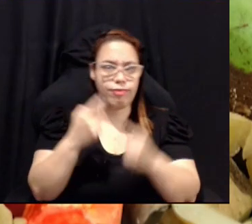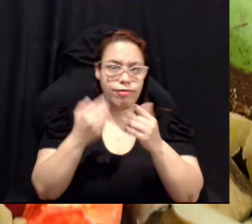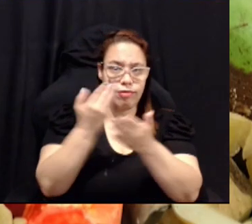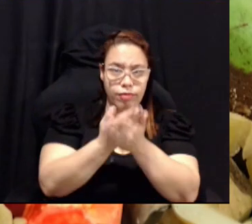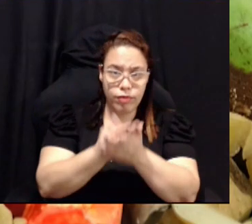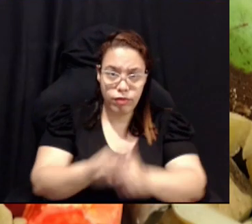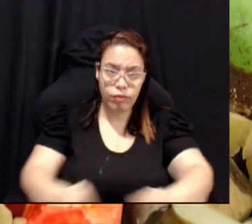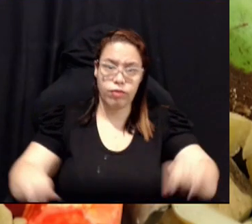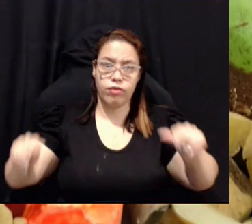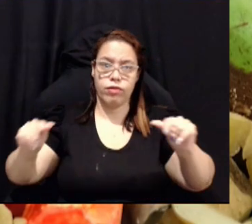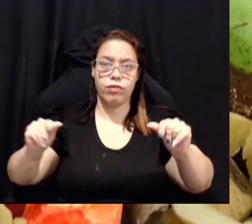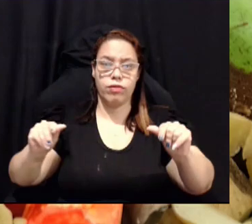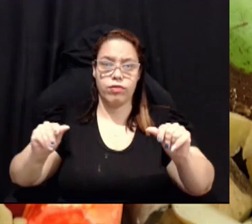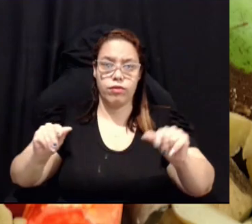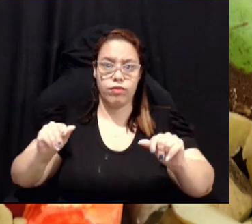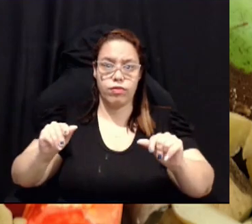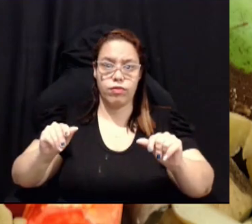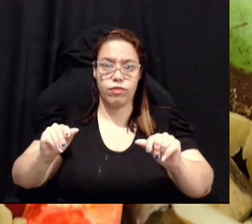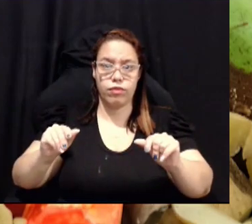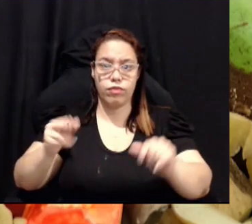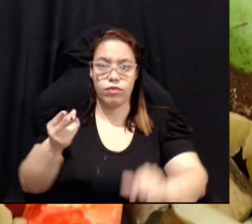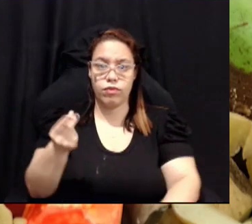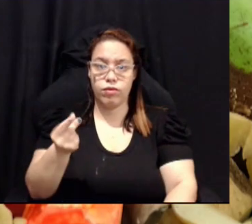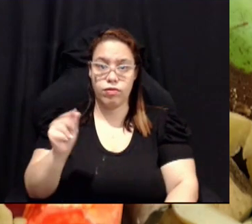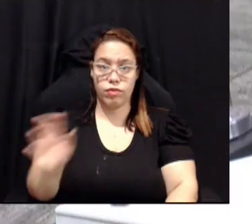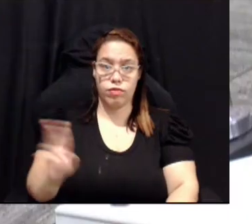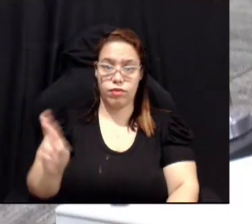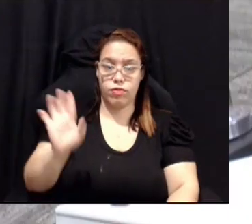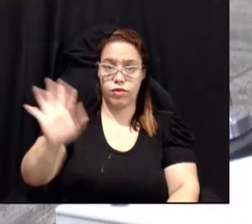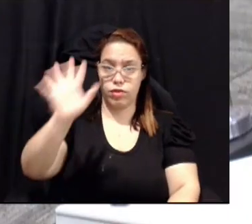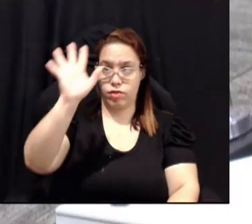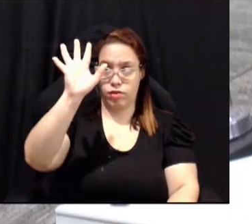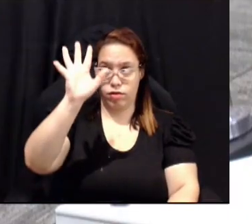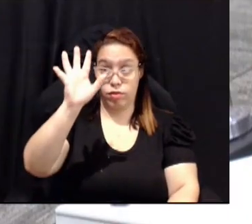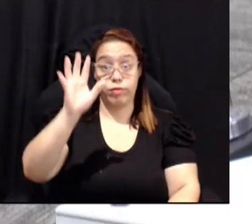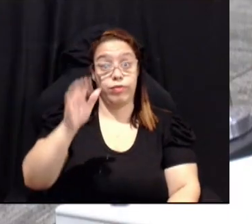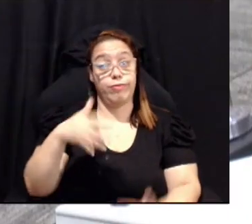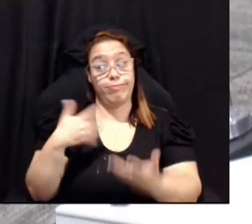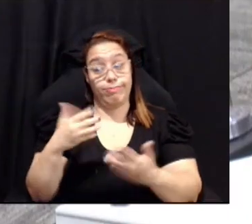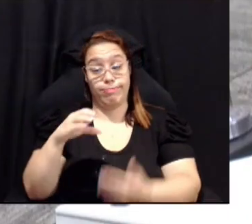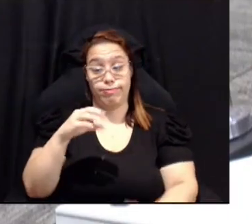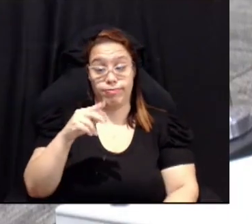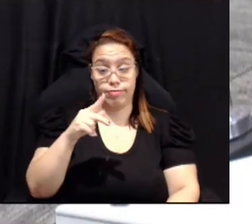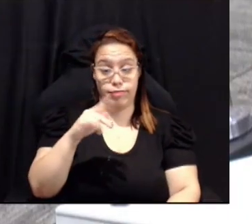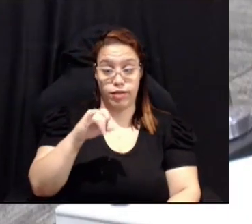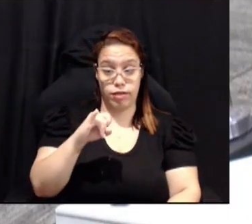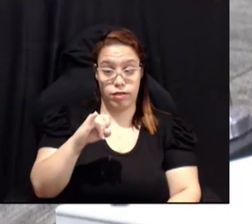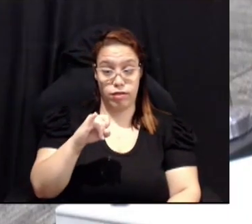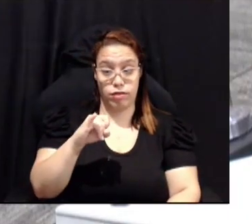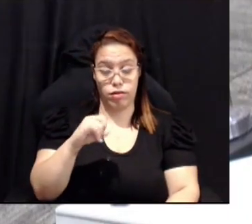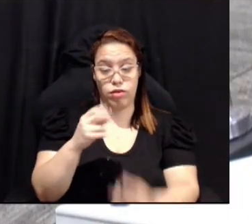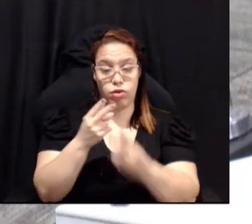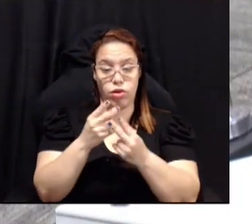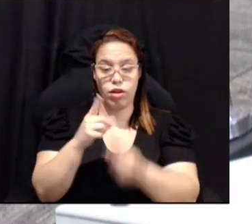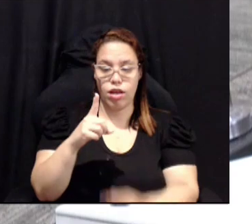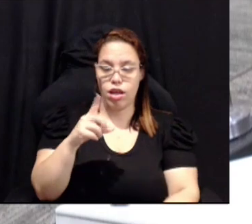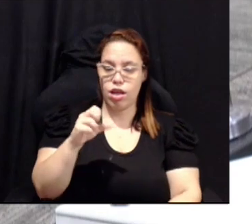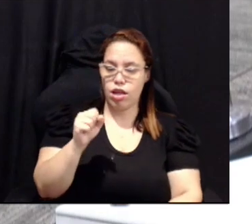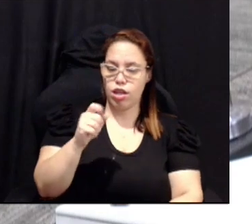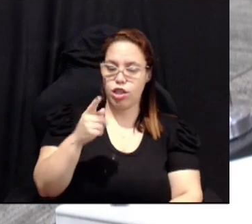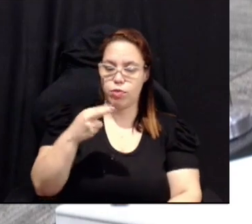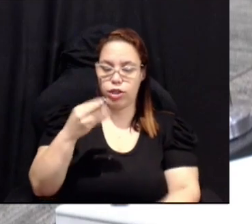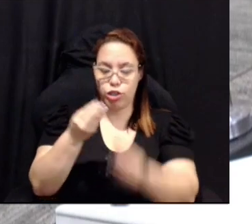alimentos para manter os preços altos no mercado nacional. A CPI, né, do desperdício é para que a gente possa